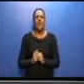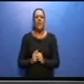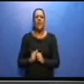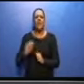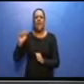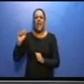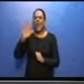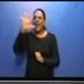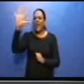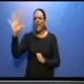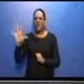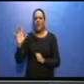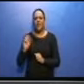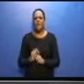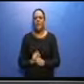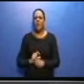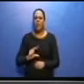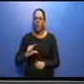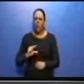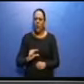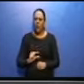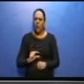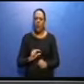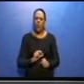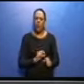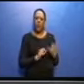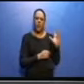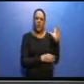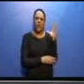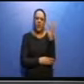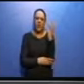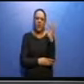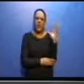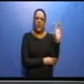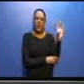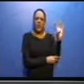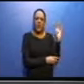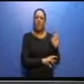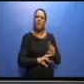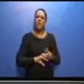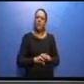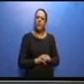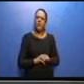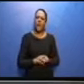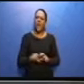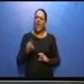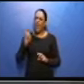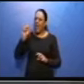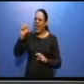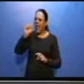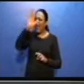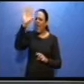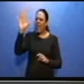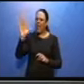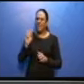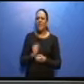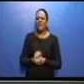não era numa quantidade como essa, né? Então, de fato, o continente asiático aí tem os principais climas do